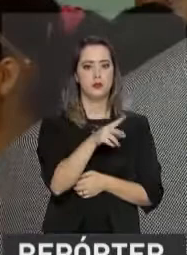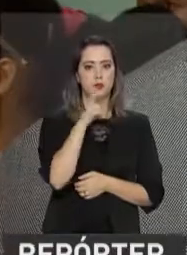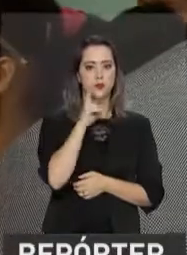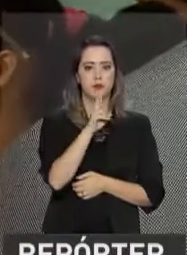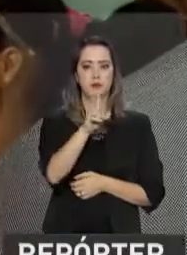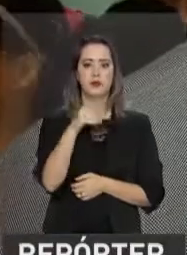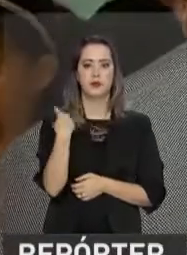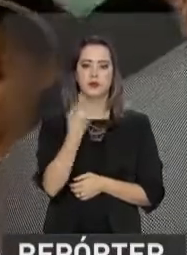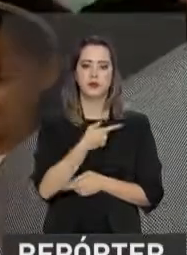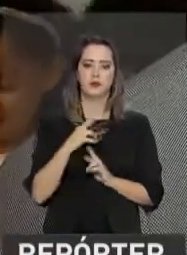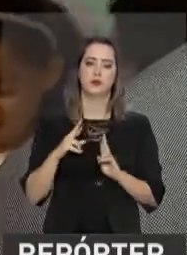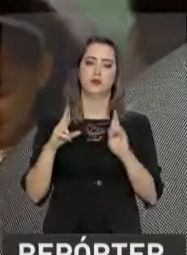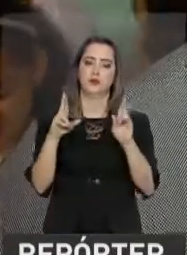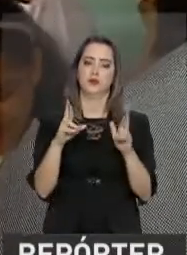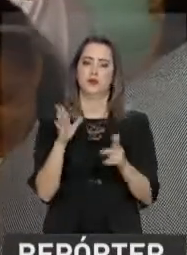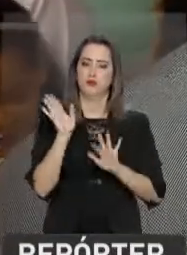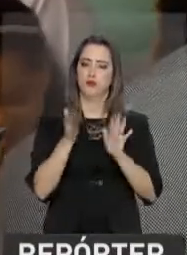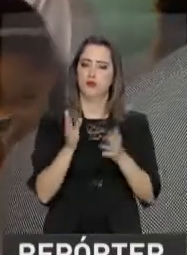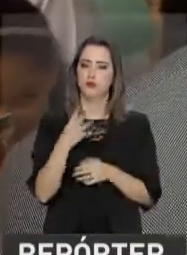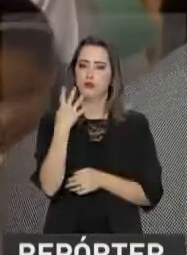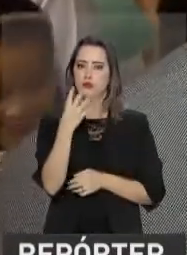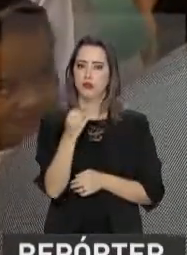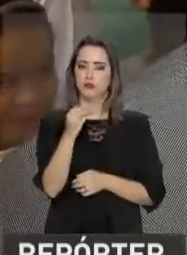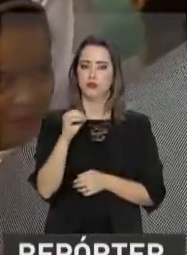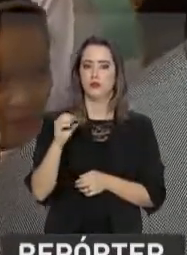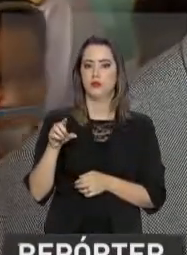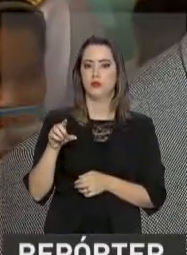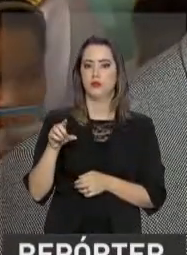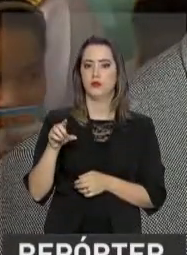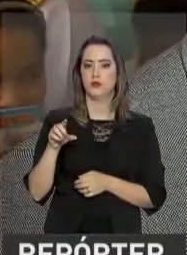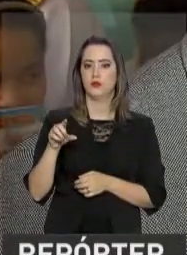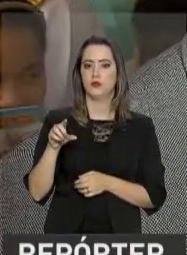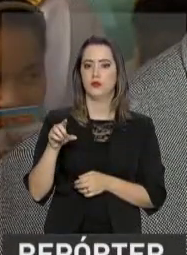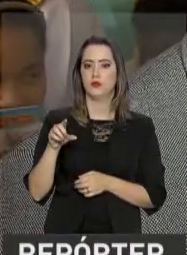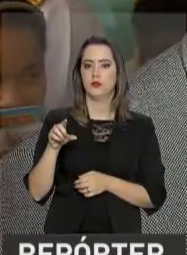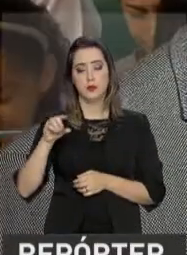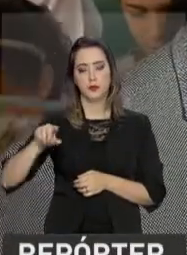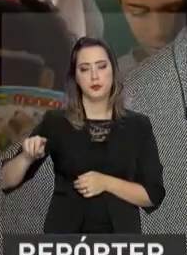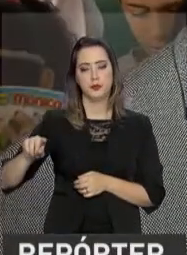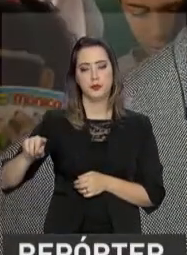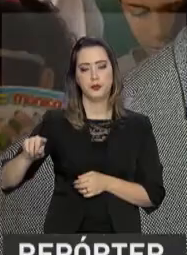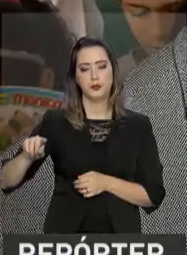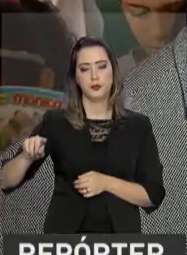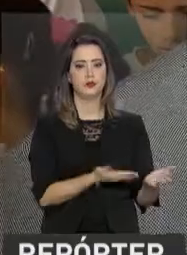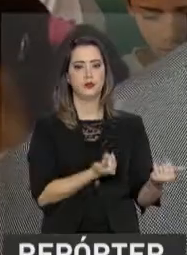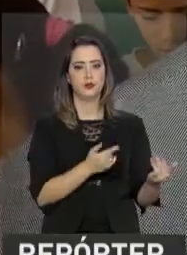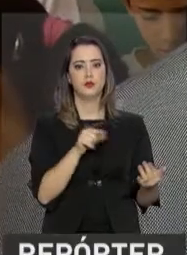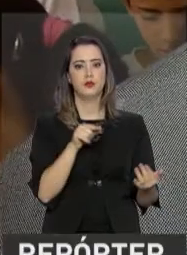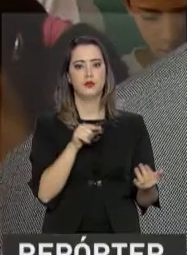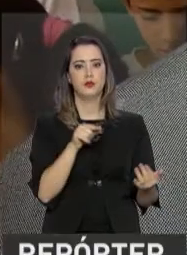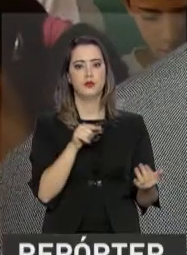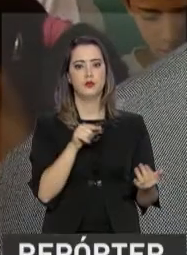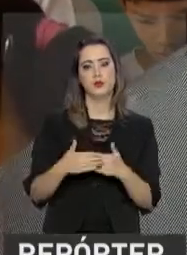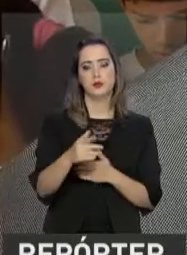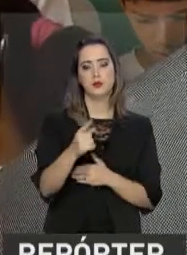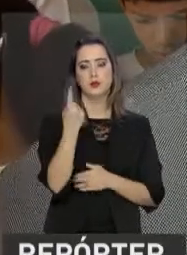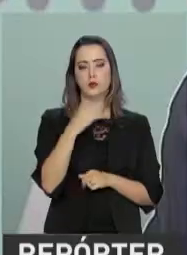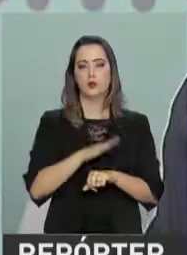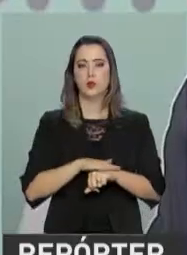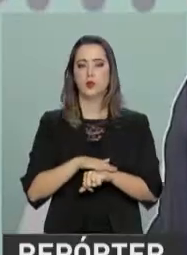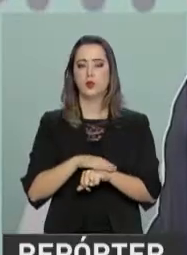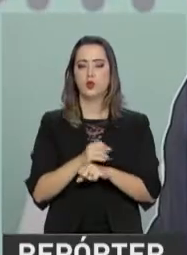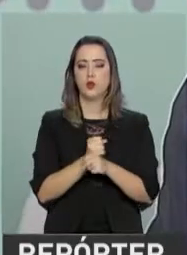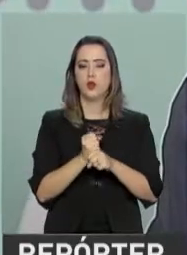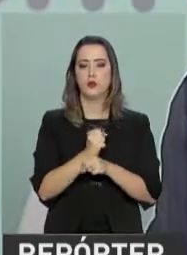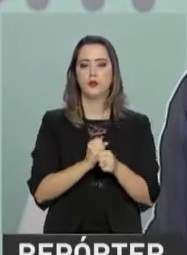ano e meio mauricio de sousa criador da turma da mônica assim na publicação o cartunista cedeu uso da imagem e dos direitos